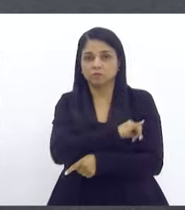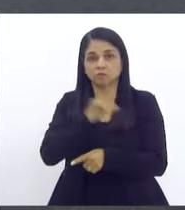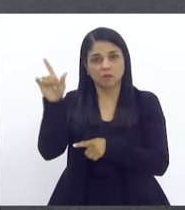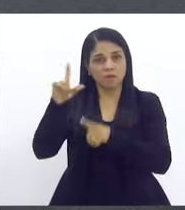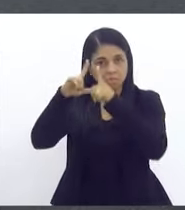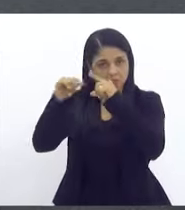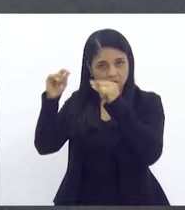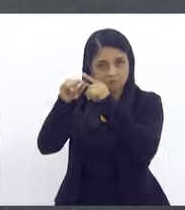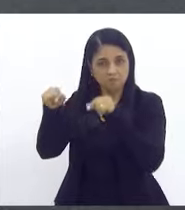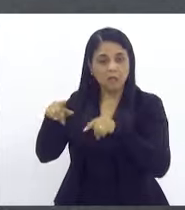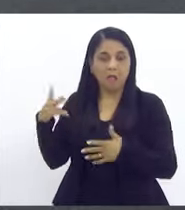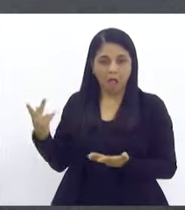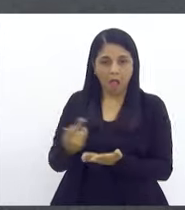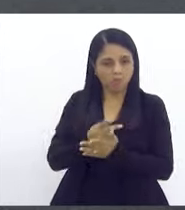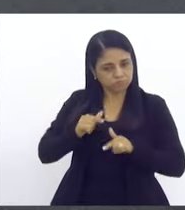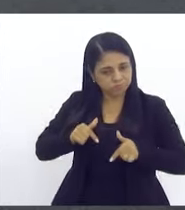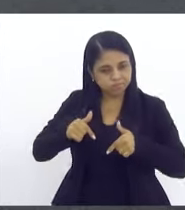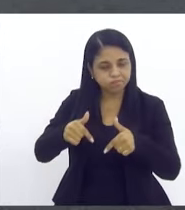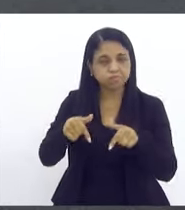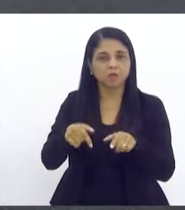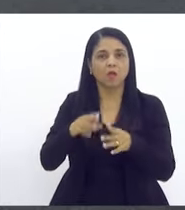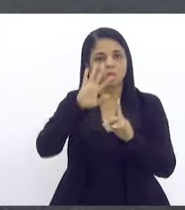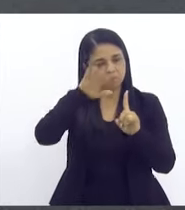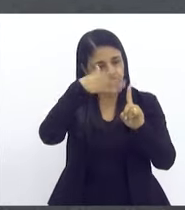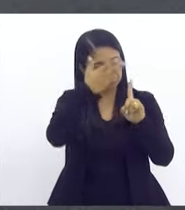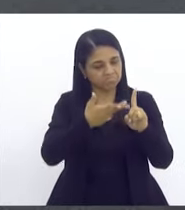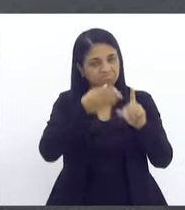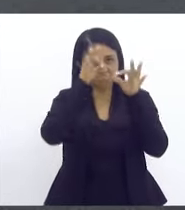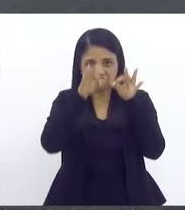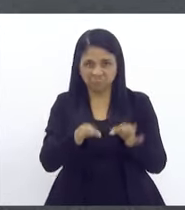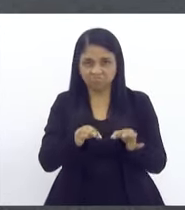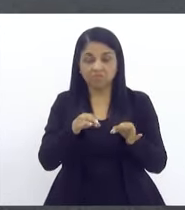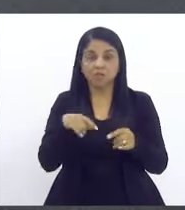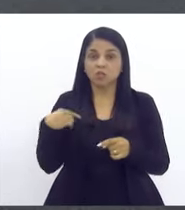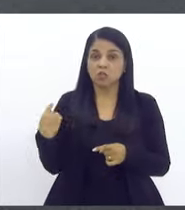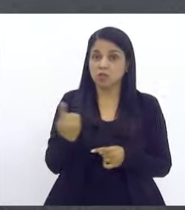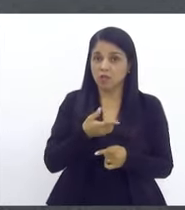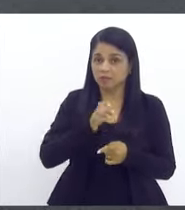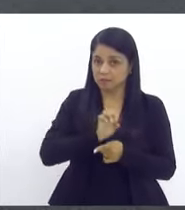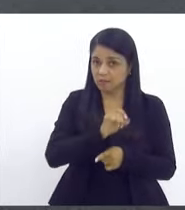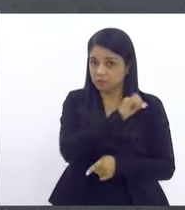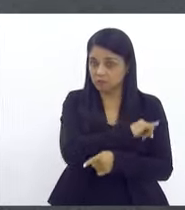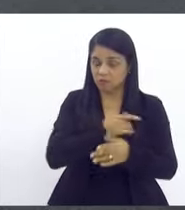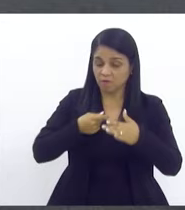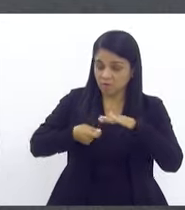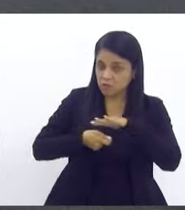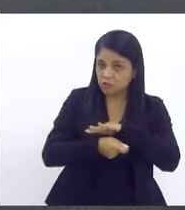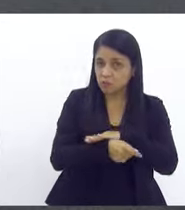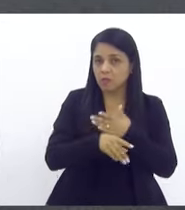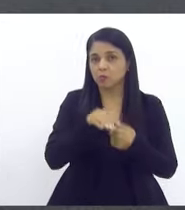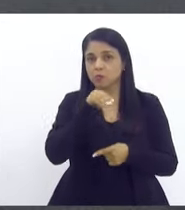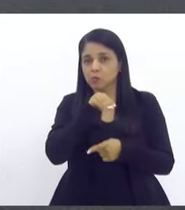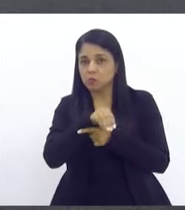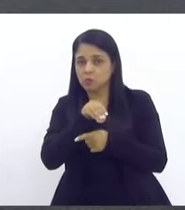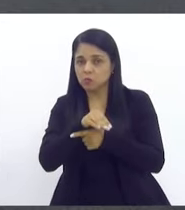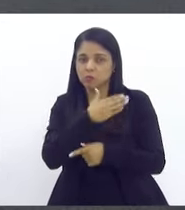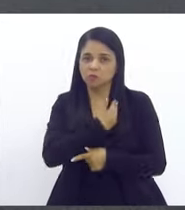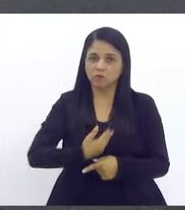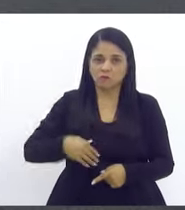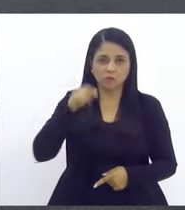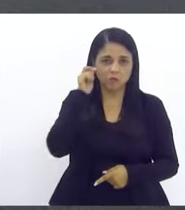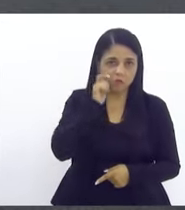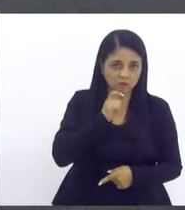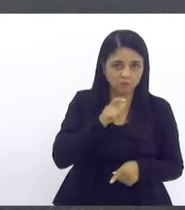faz acontecer, é uma justa homenagem, porque traz para nós os investimentos, cuida do governador